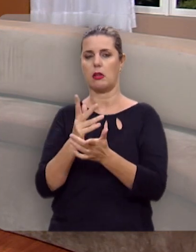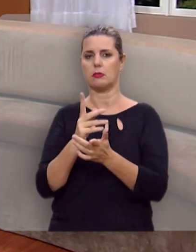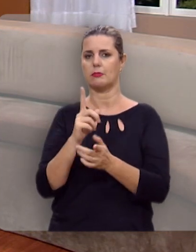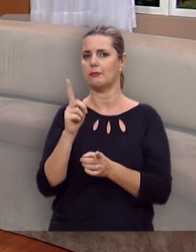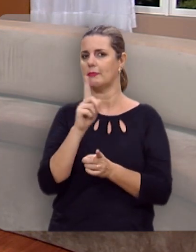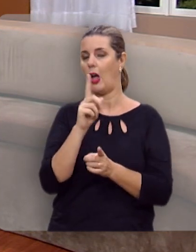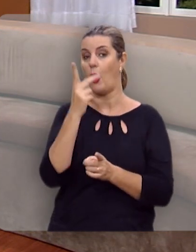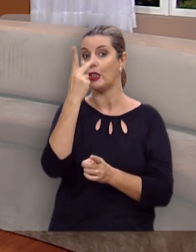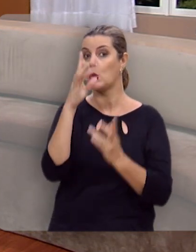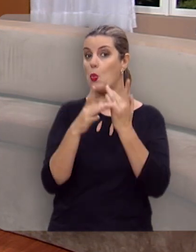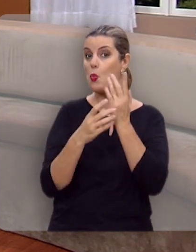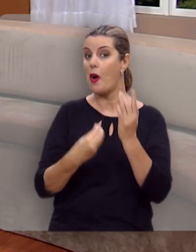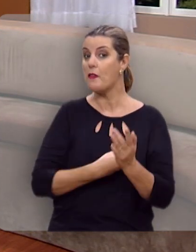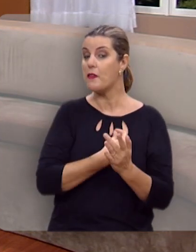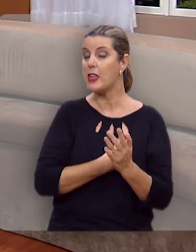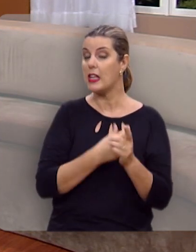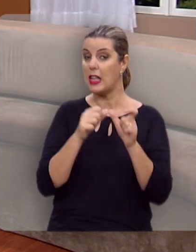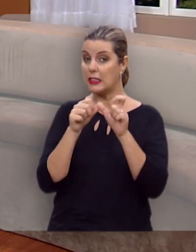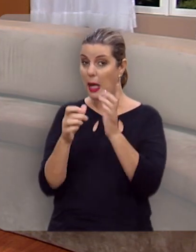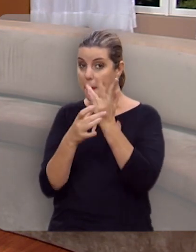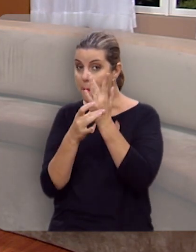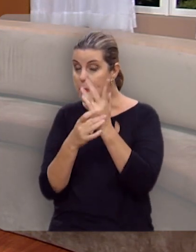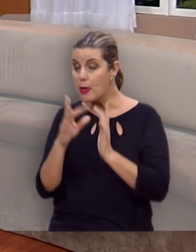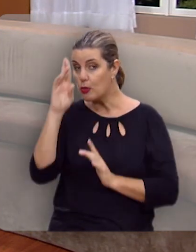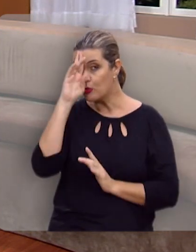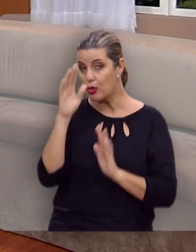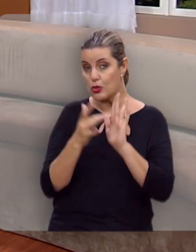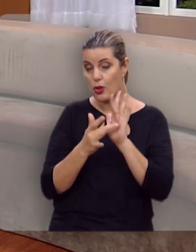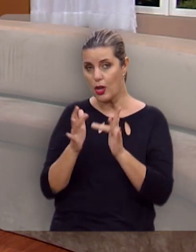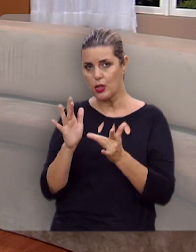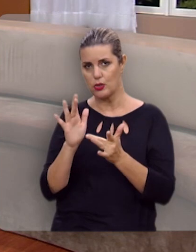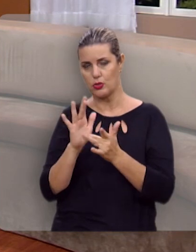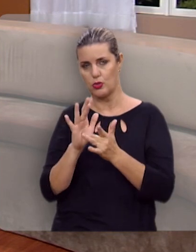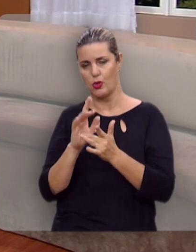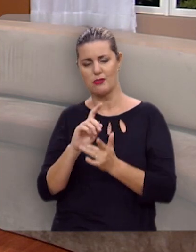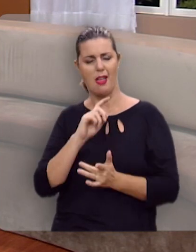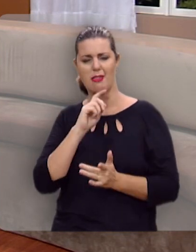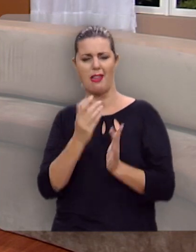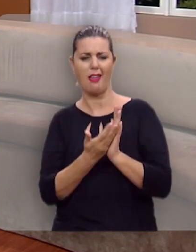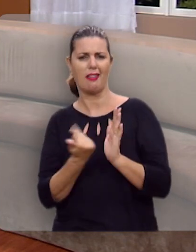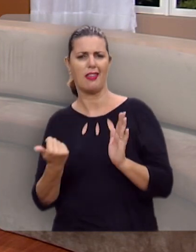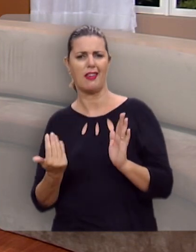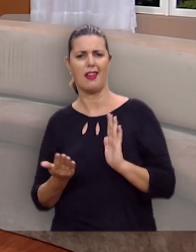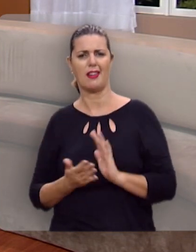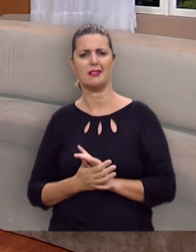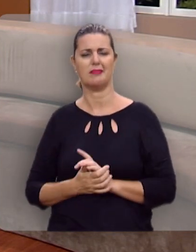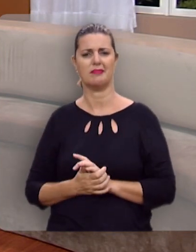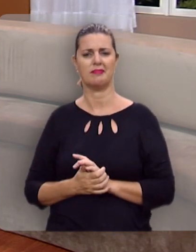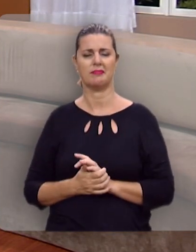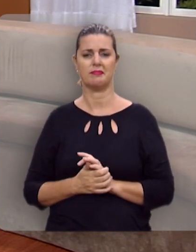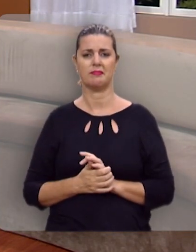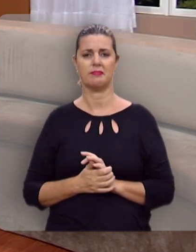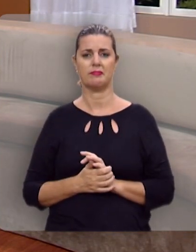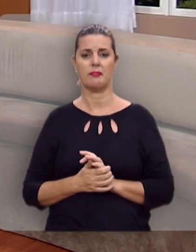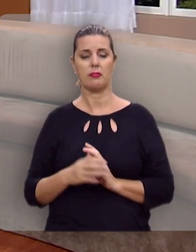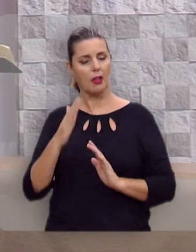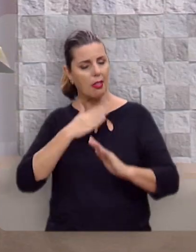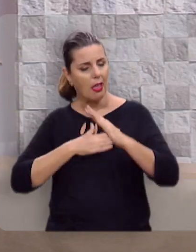isso, a sua vida está nas mãos do Senhor Jesus e das mãos do Senhor Jesus ninguém pode arrebatar